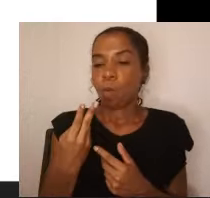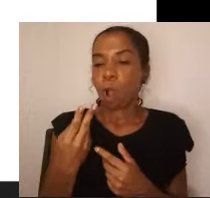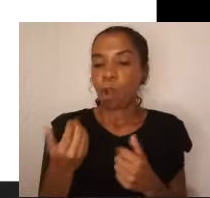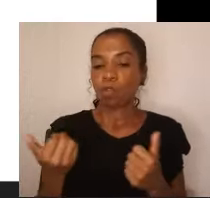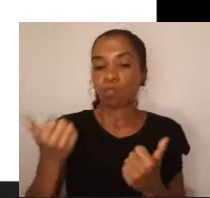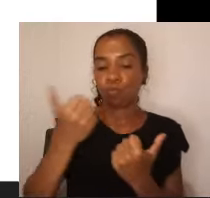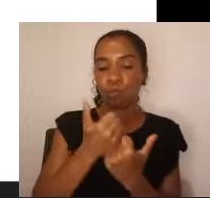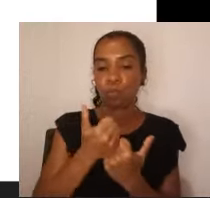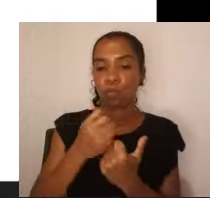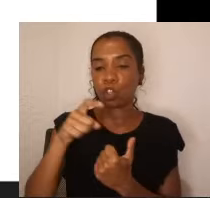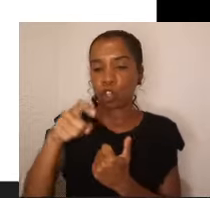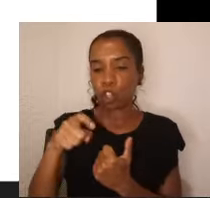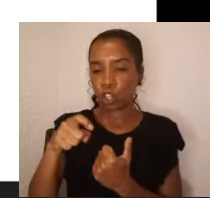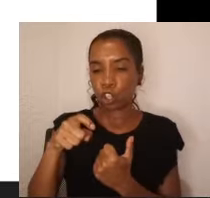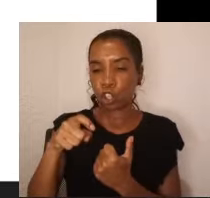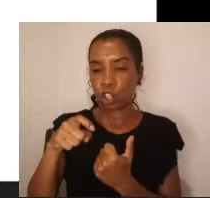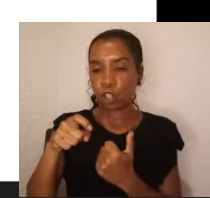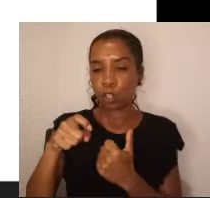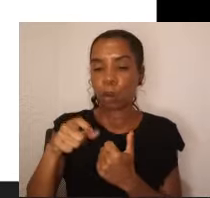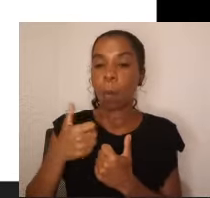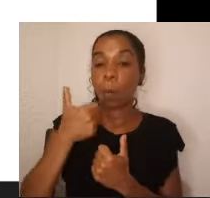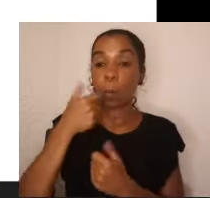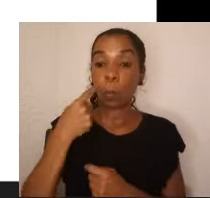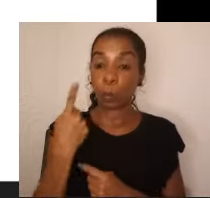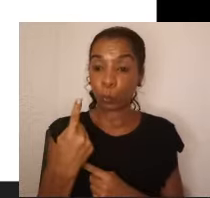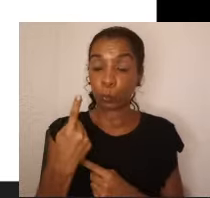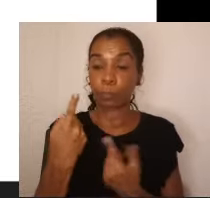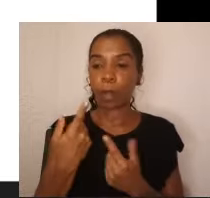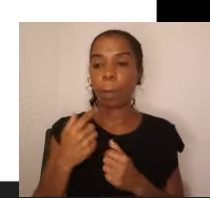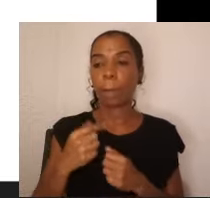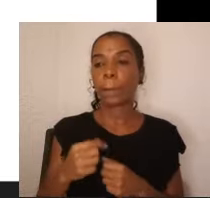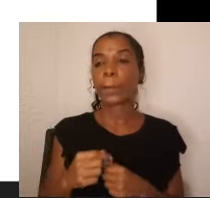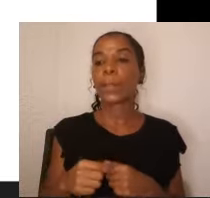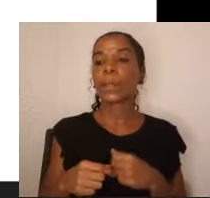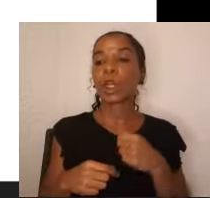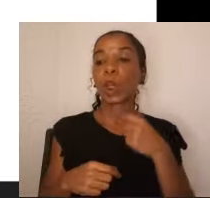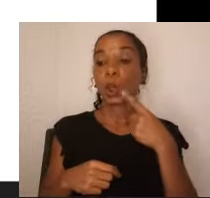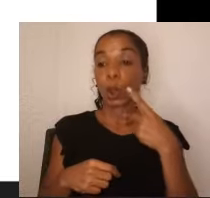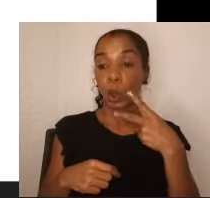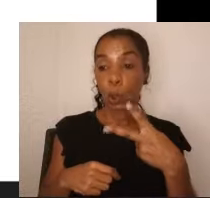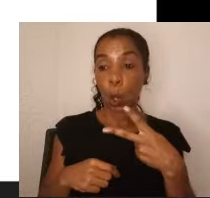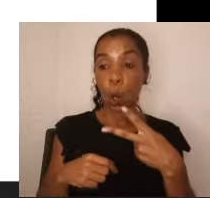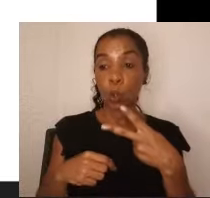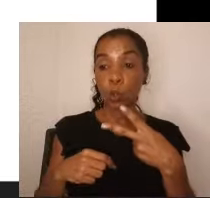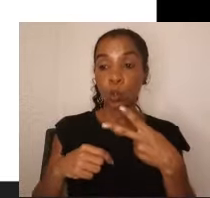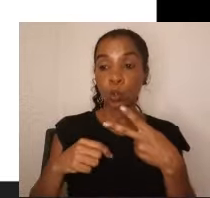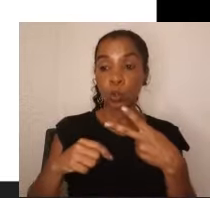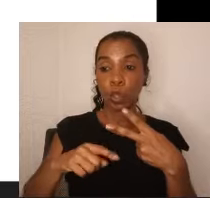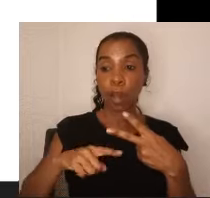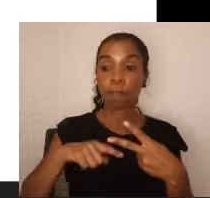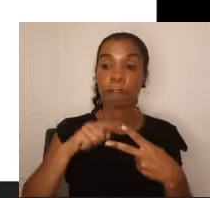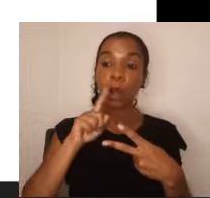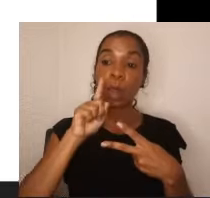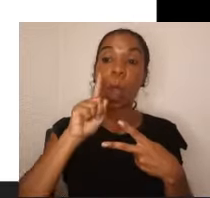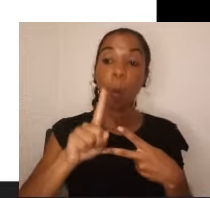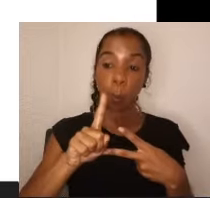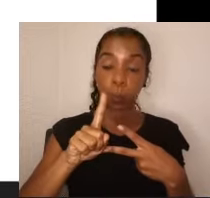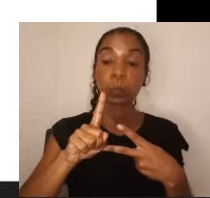o x por 1 aqui. Então, 2 elevado a 1, 2. A função seno,